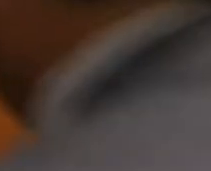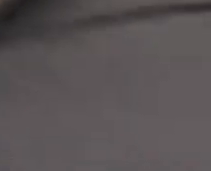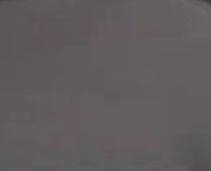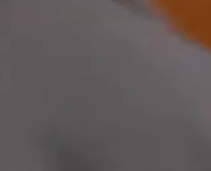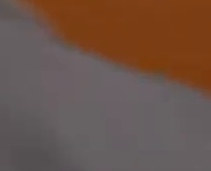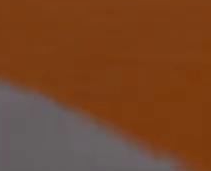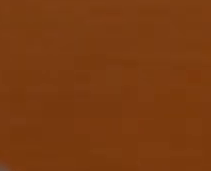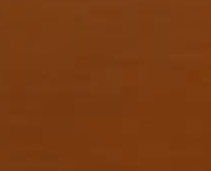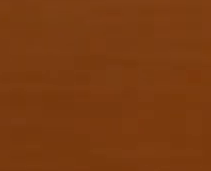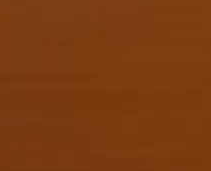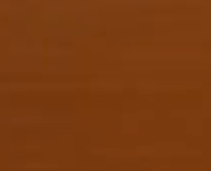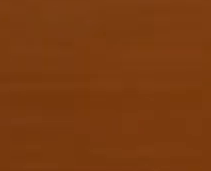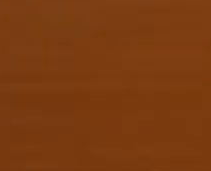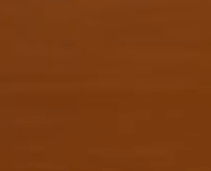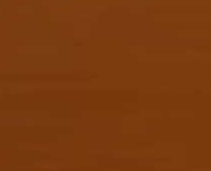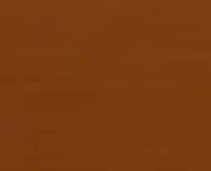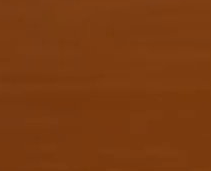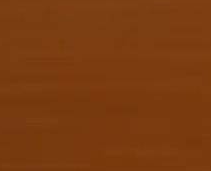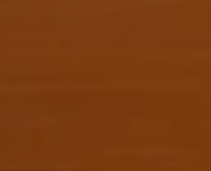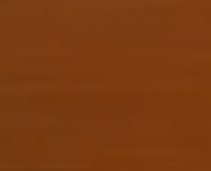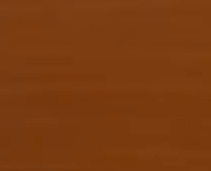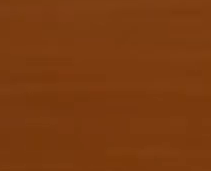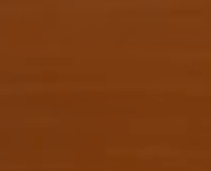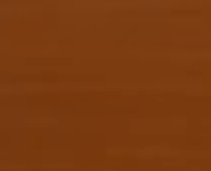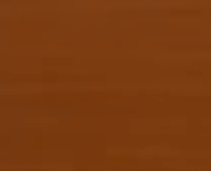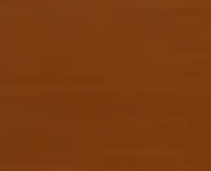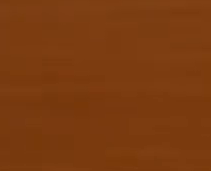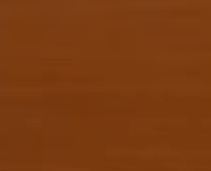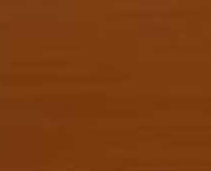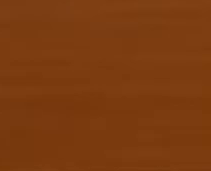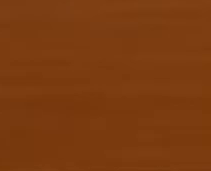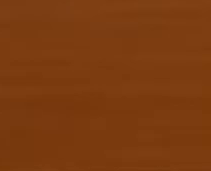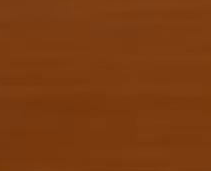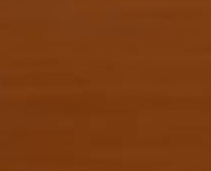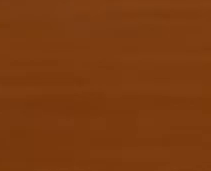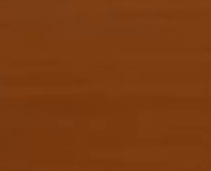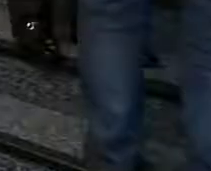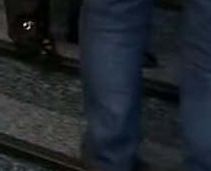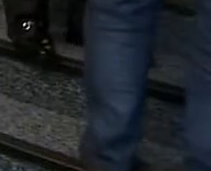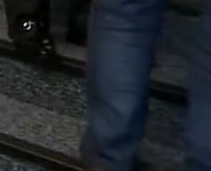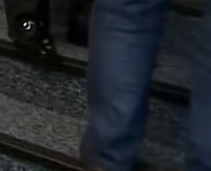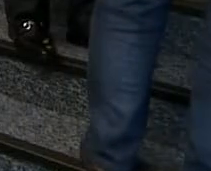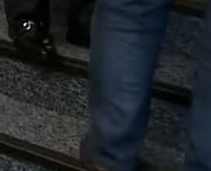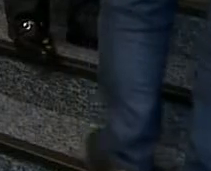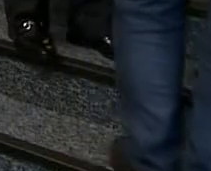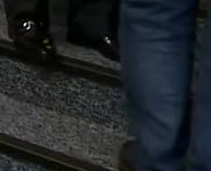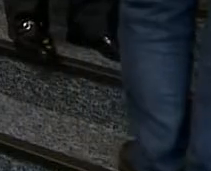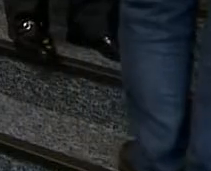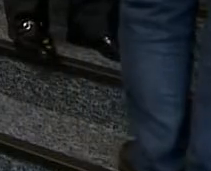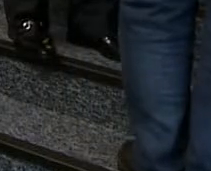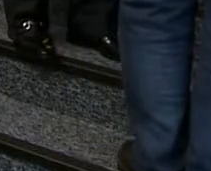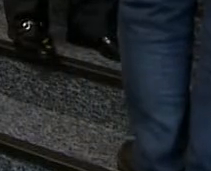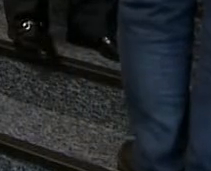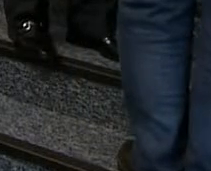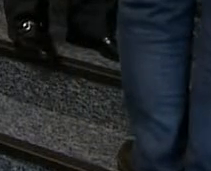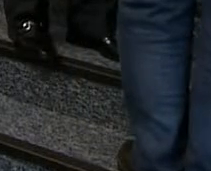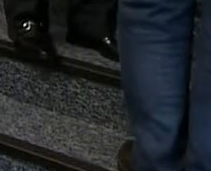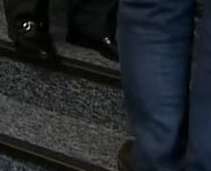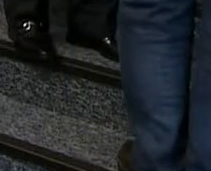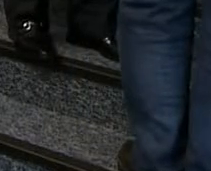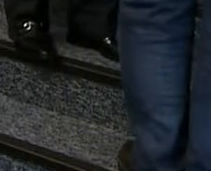Jennifer Campione, Jocilei Camargo, Luciene de Souza, Rosângela de Camargo e